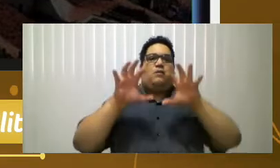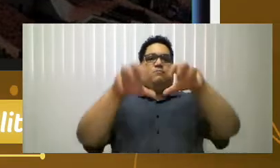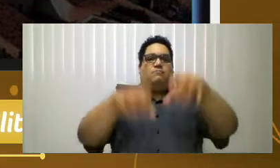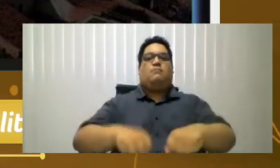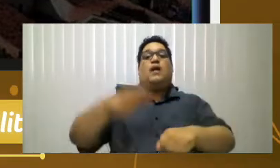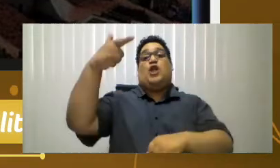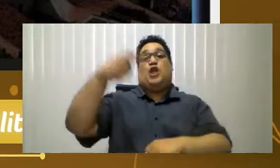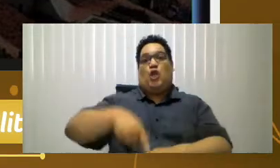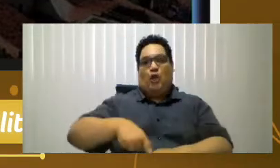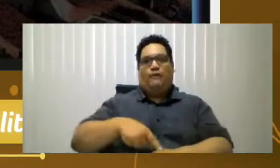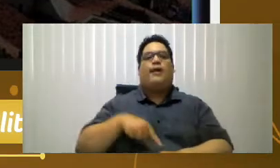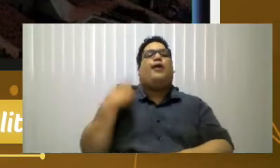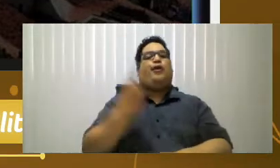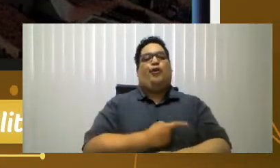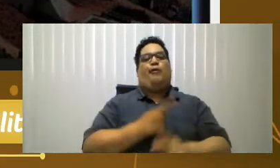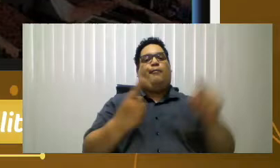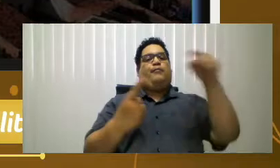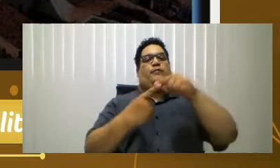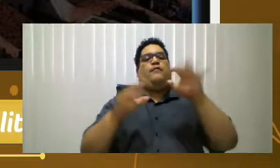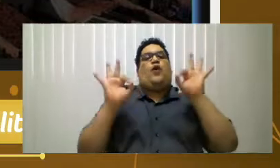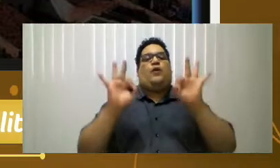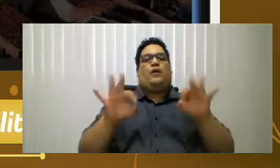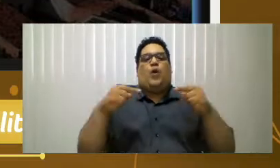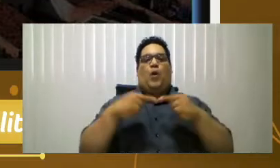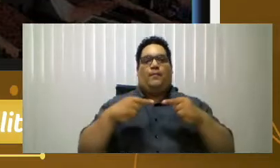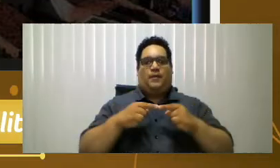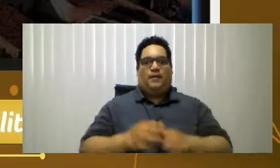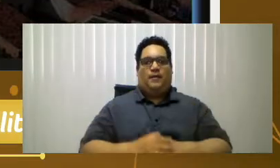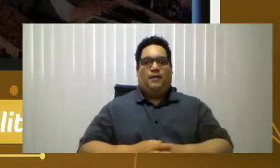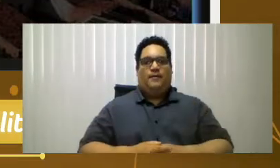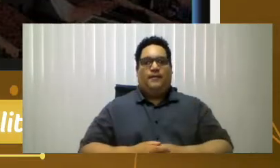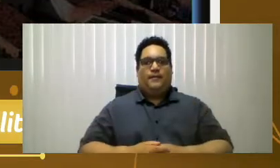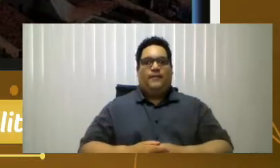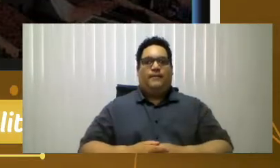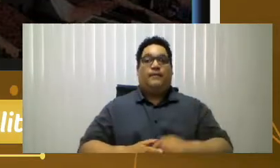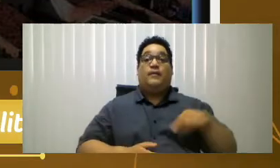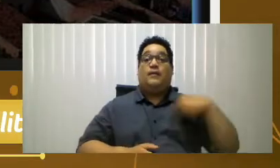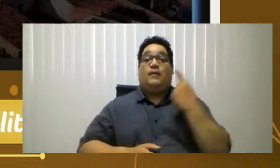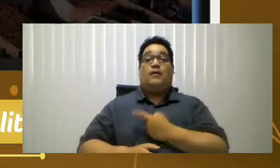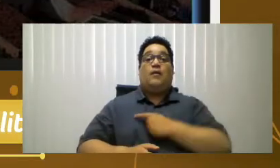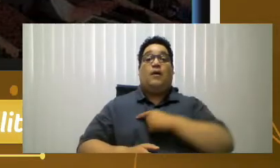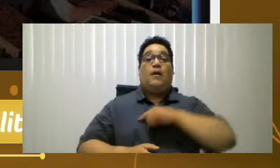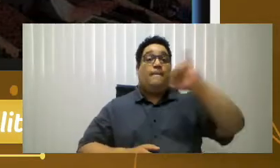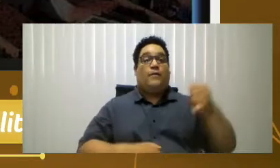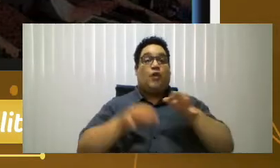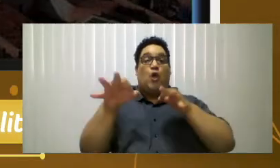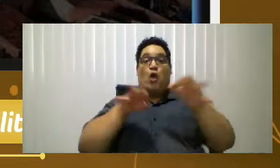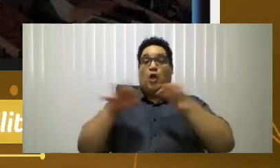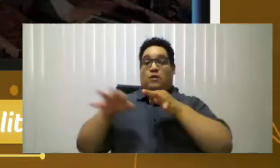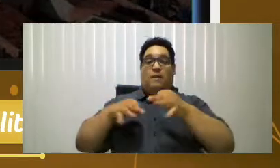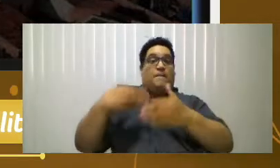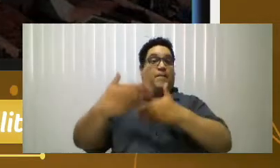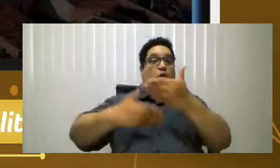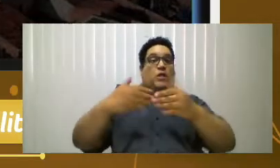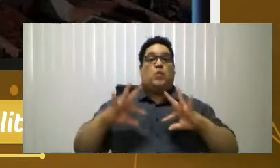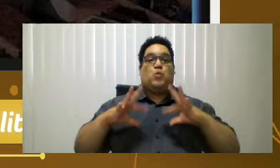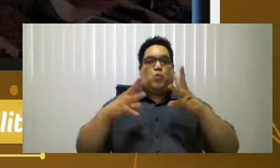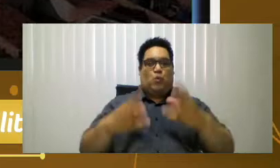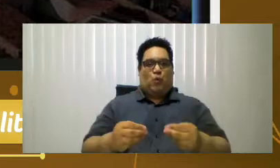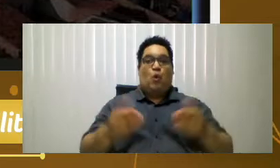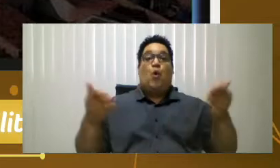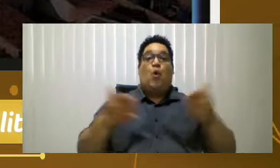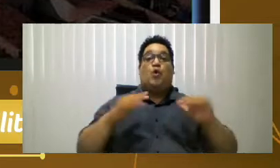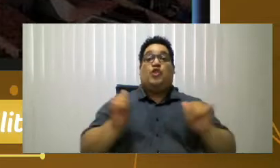ocupações é a nossa missão, tá? Para isso, a gente modelou todo o processo, né? Hoje a Chesf tem